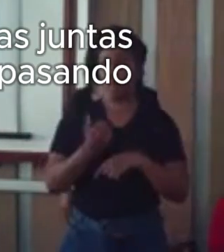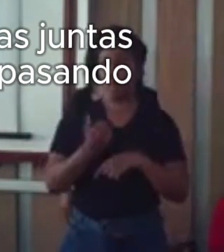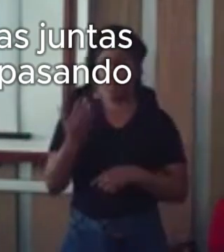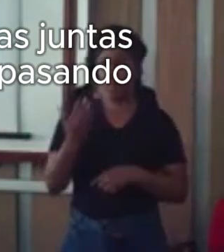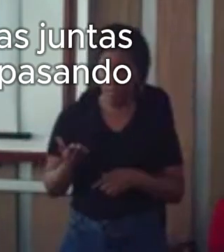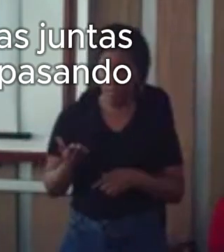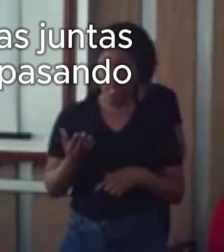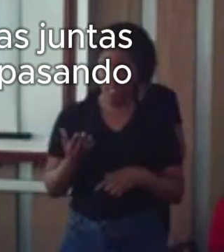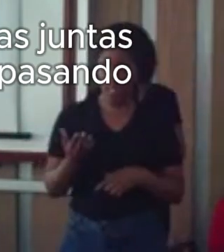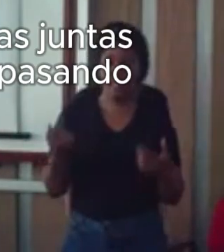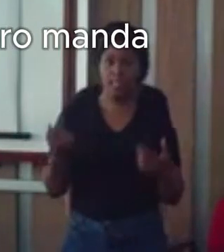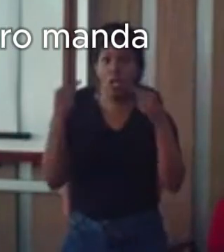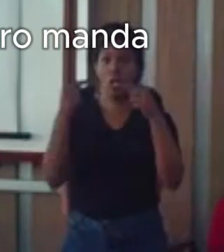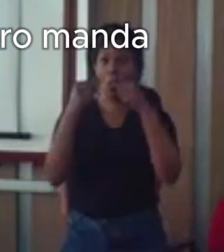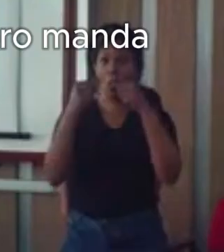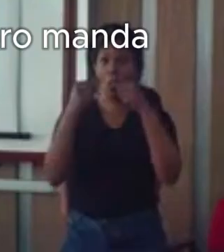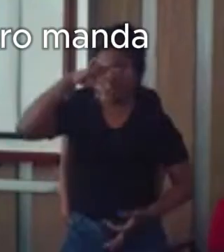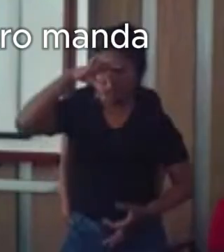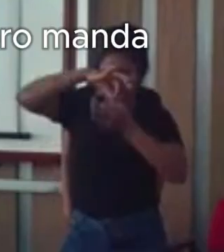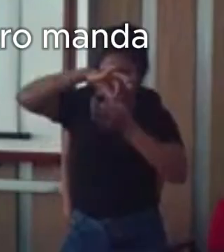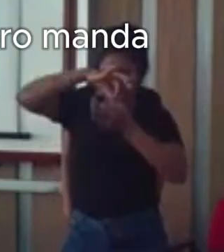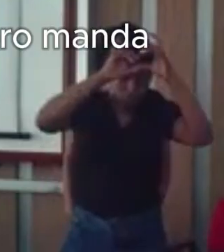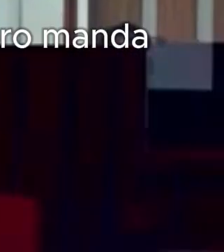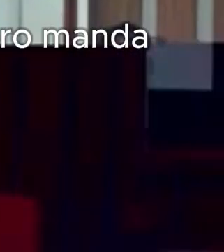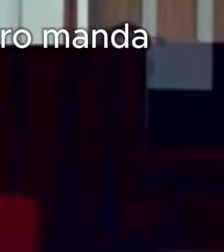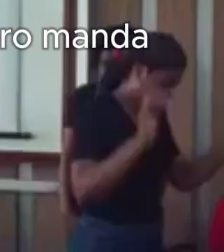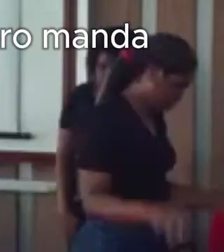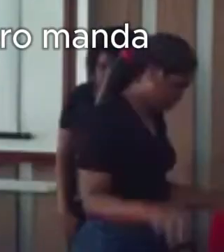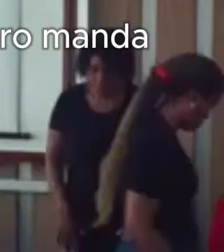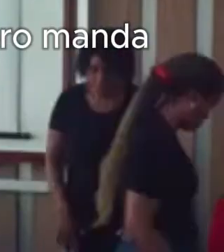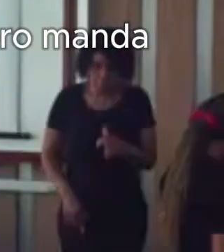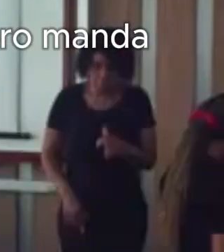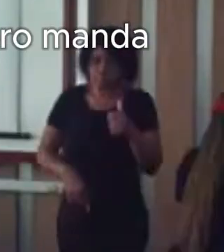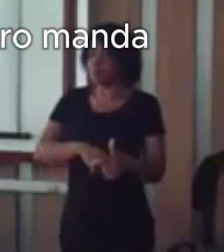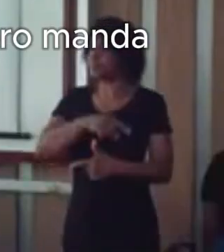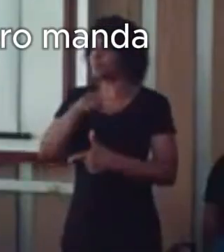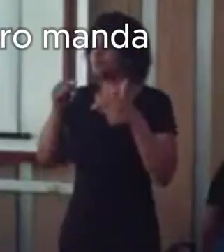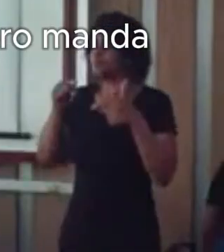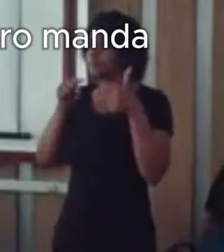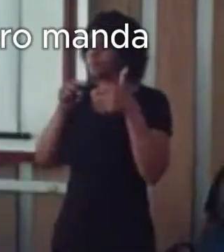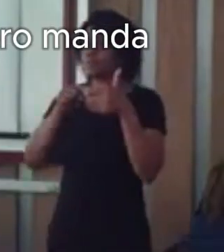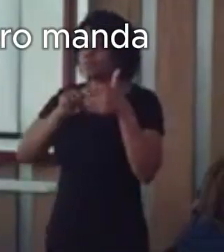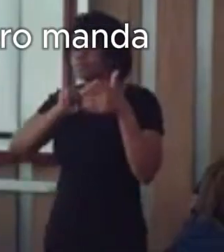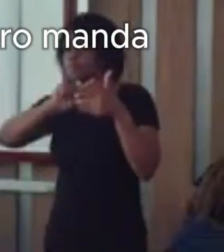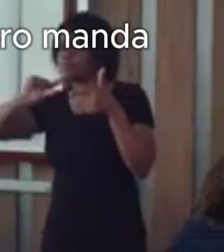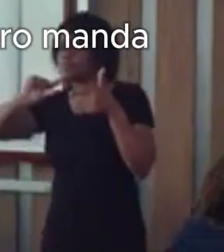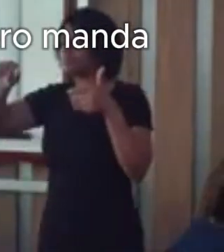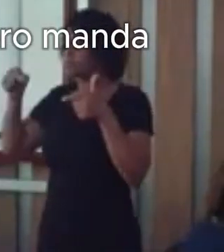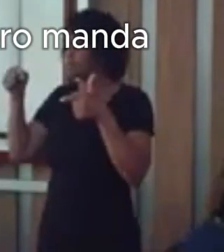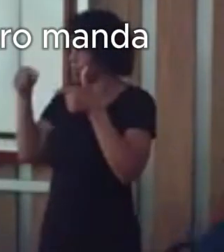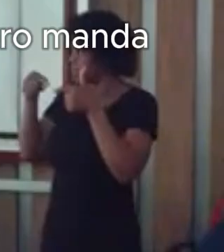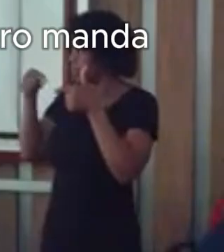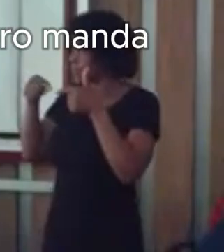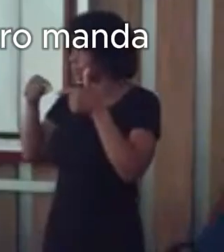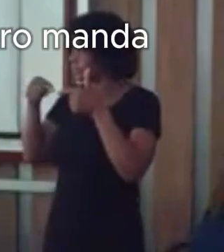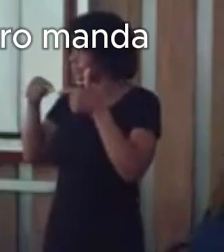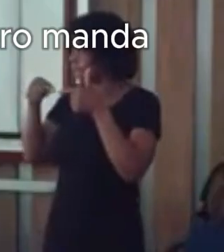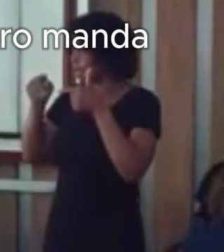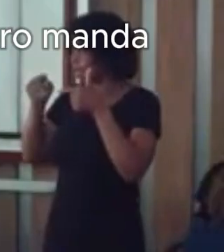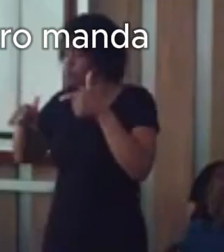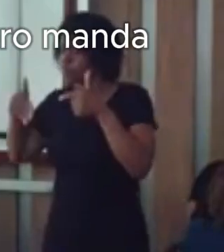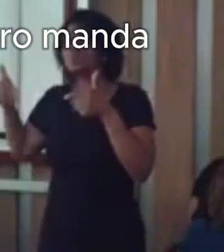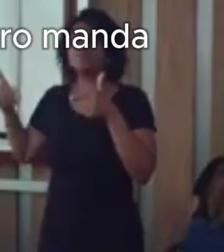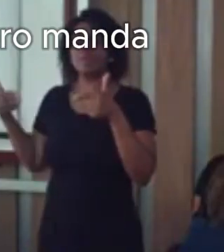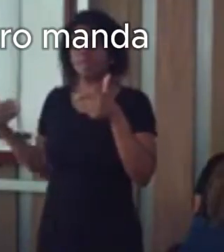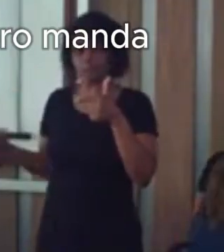está em contato com o cérebro, tá? Está em contato com o cérebro. E, segundo, saem dela assim, para o lado.